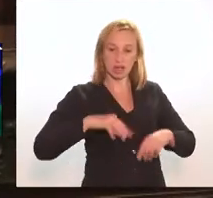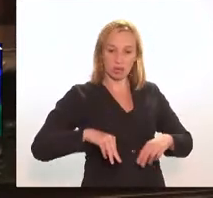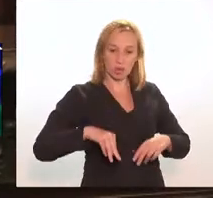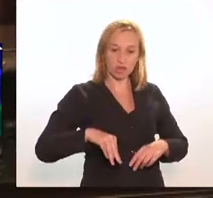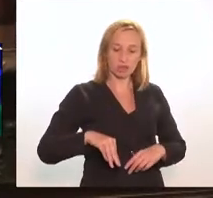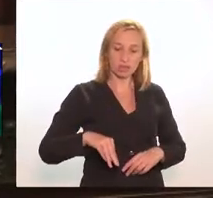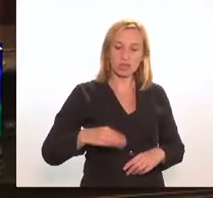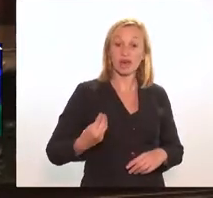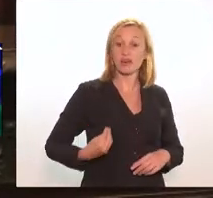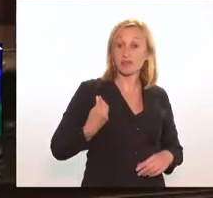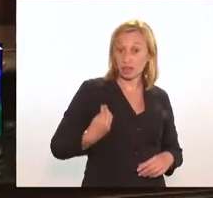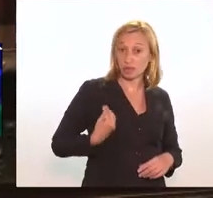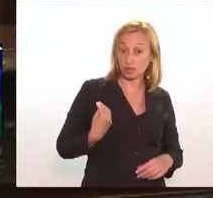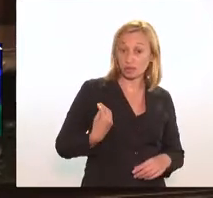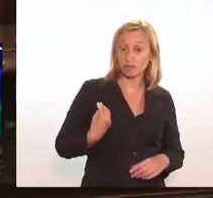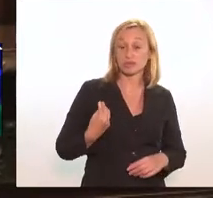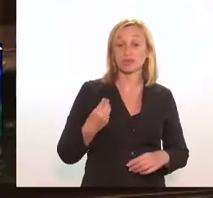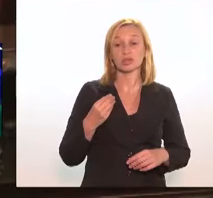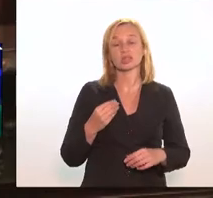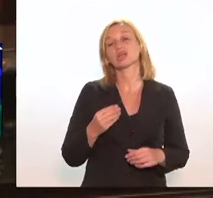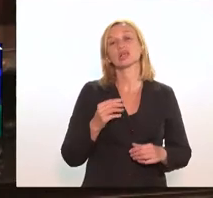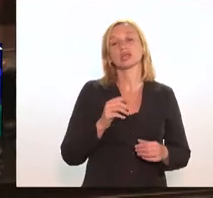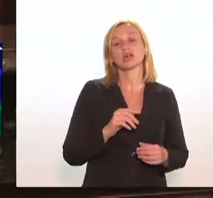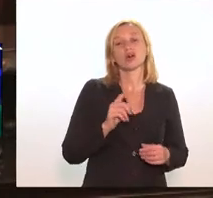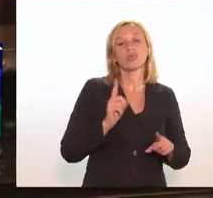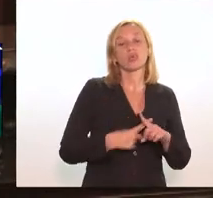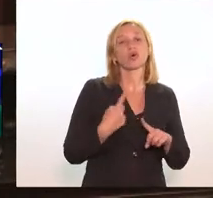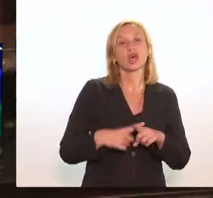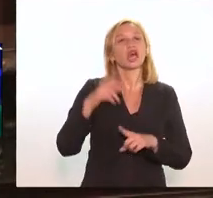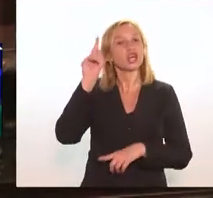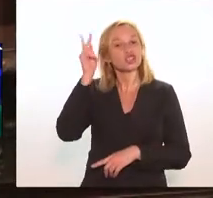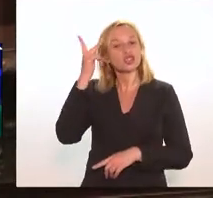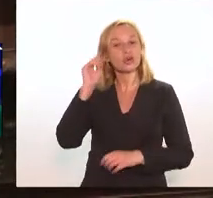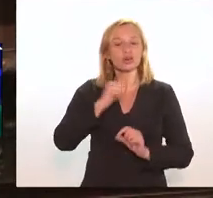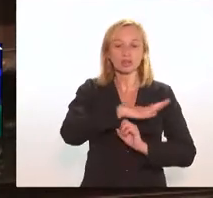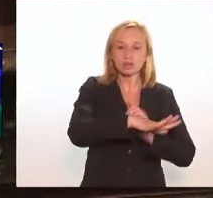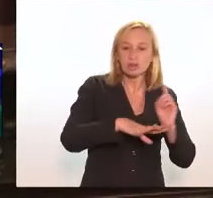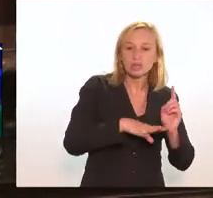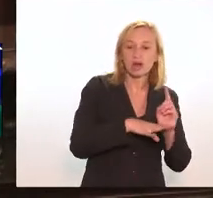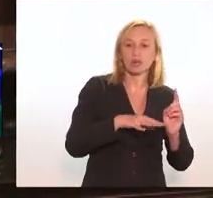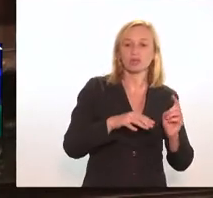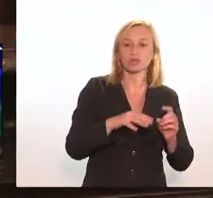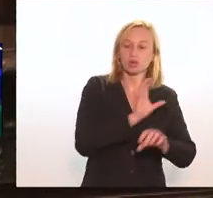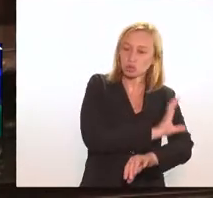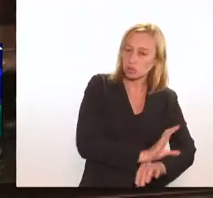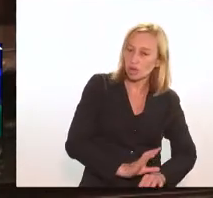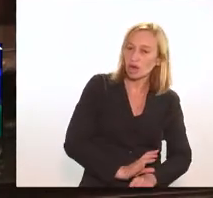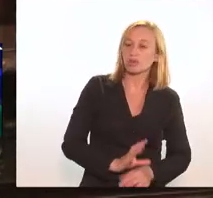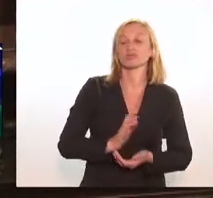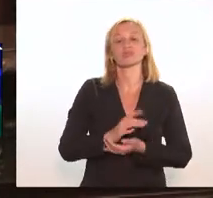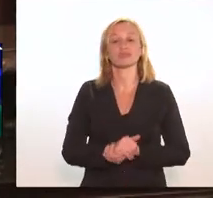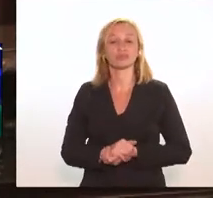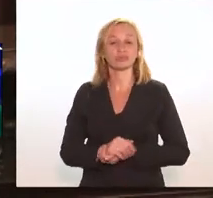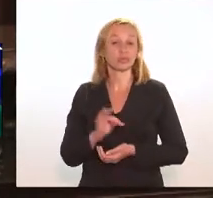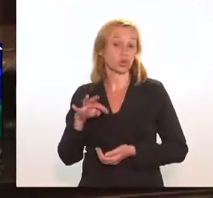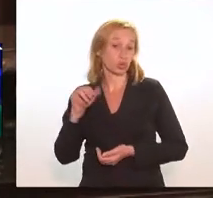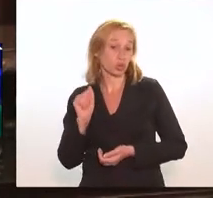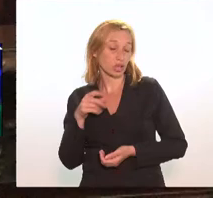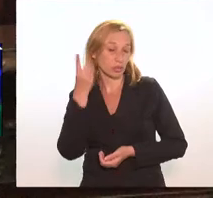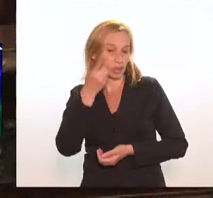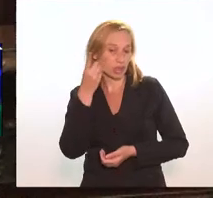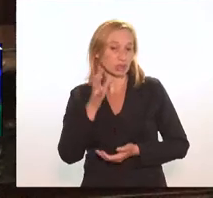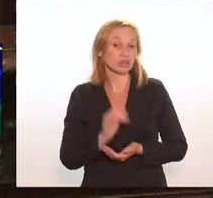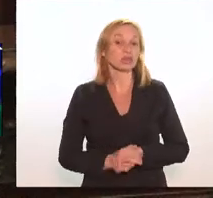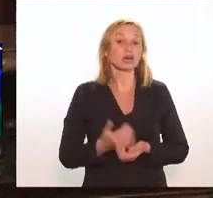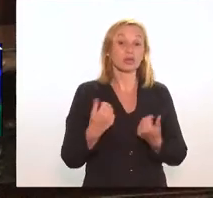fenômeno vivo, dinâmico, porque histórico, porque social, porque cultural, deputado Gustavo Tutuca, a partir daí